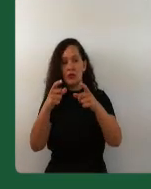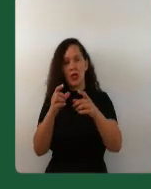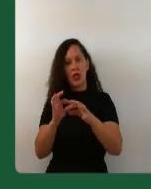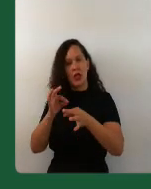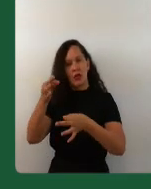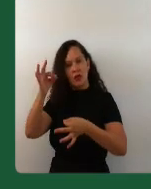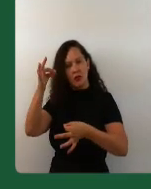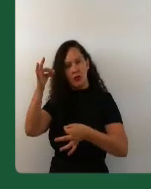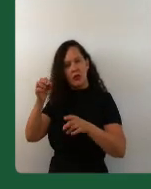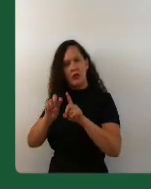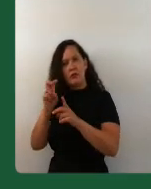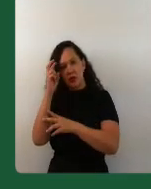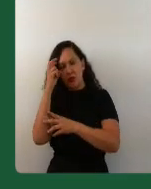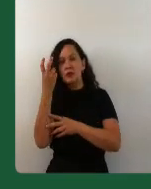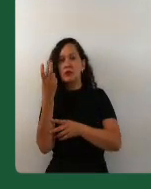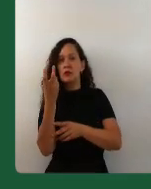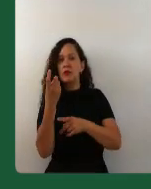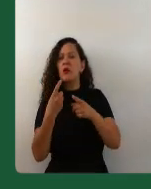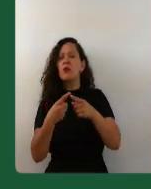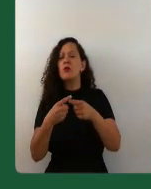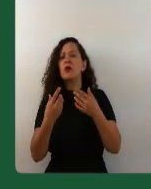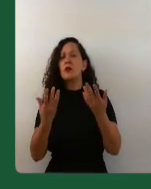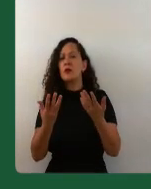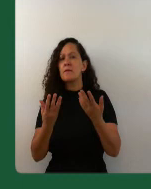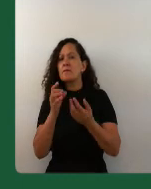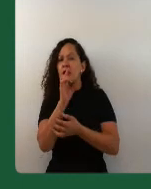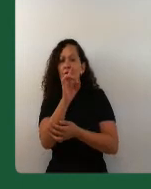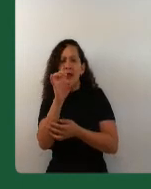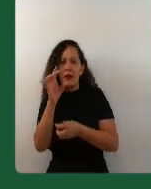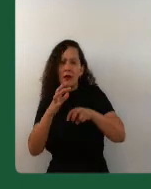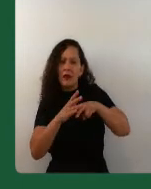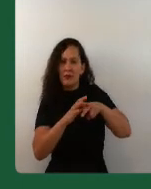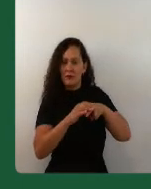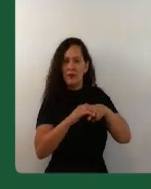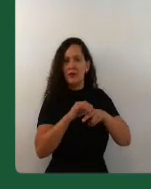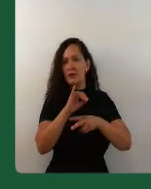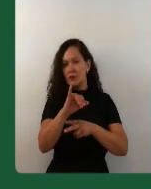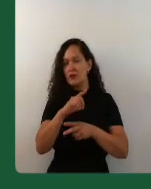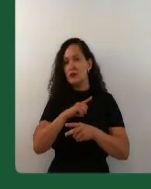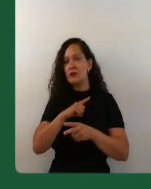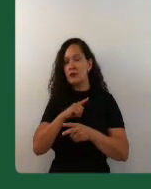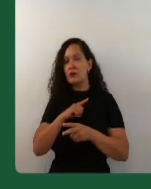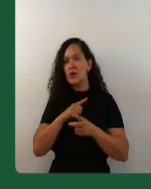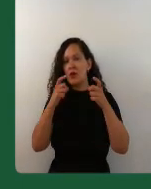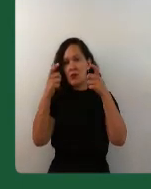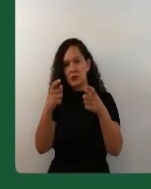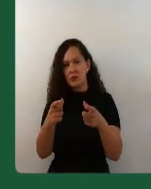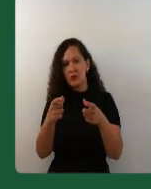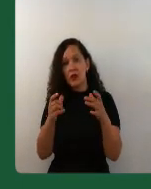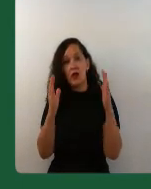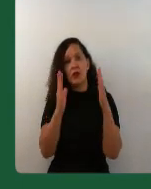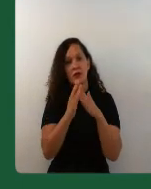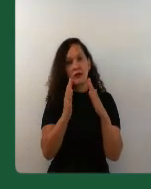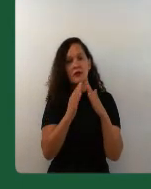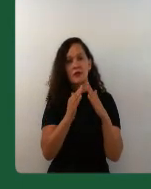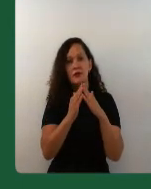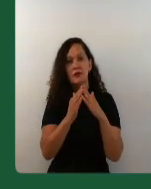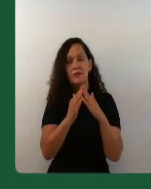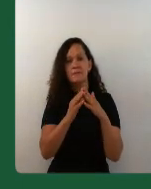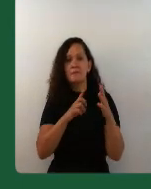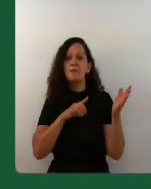distância e cultural, porque como cada paciente, dependendo do local que ele mora, ele vem